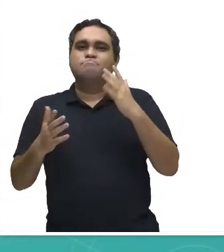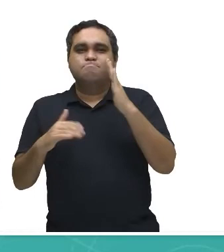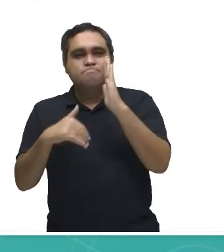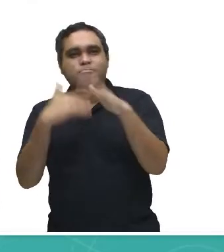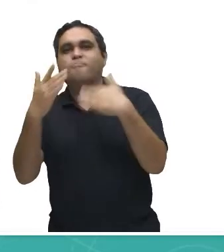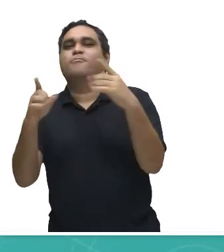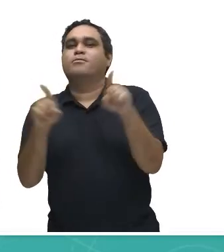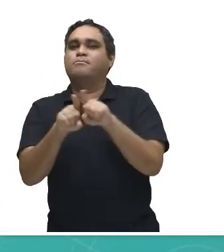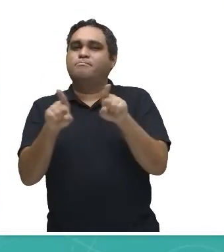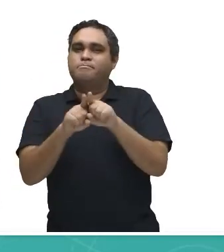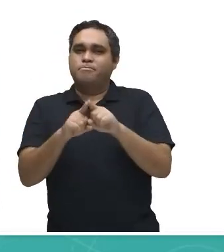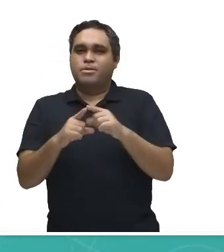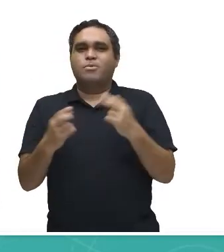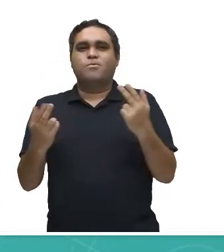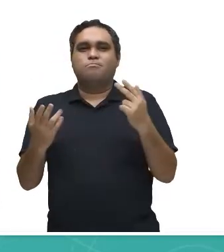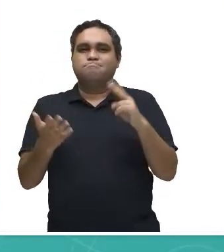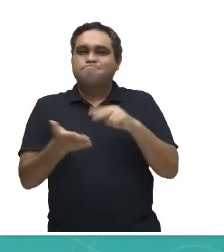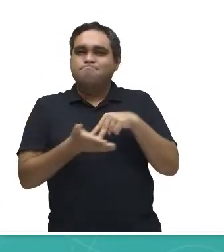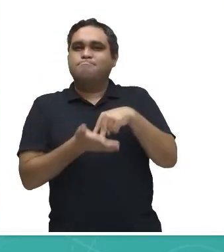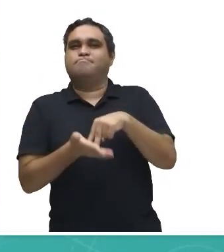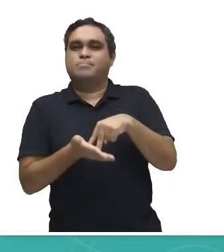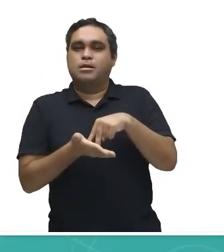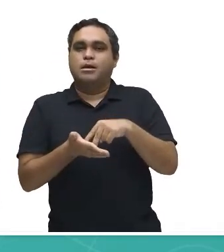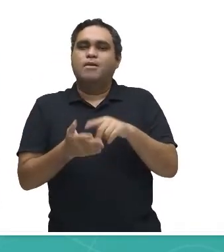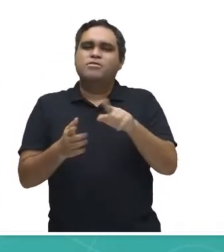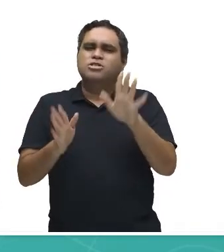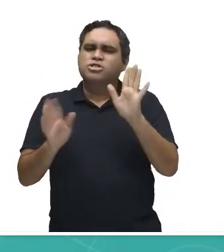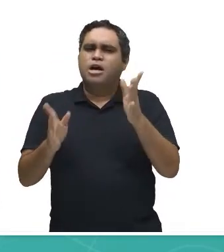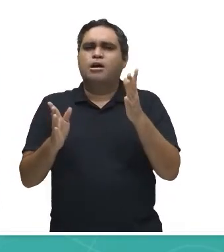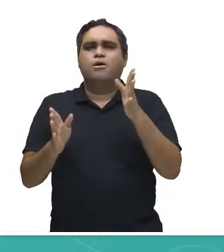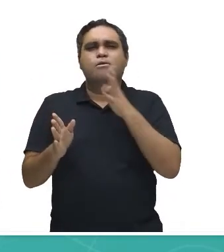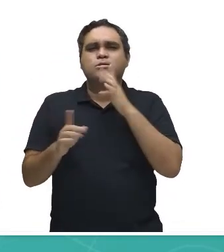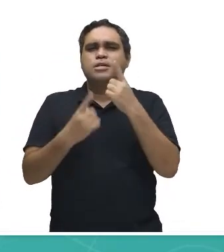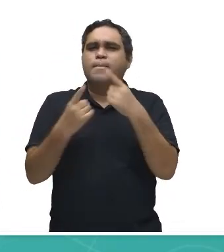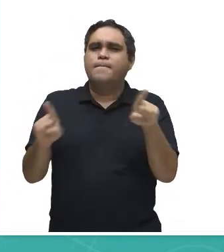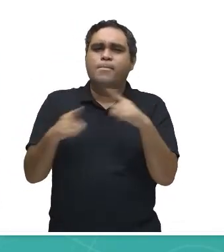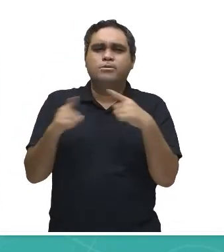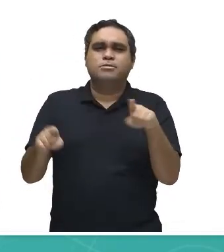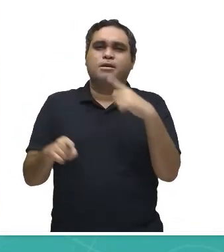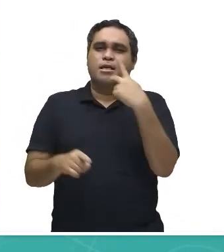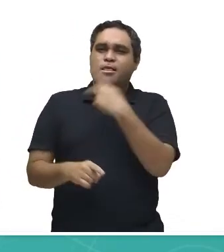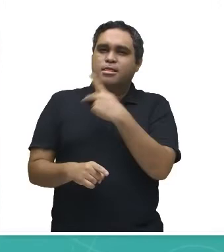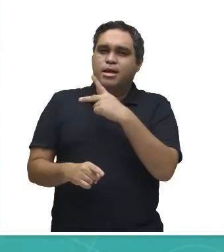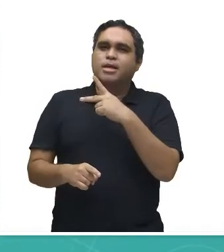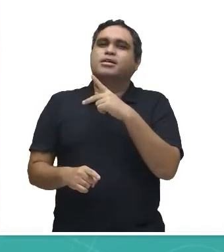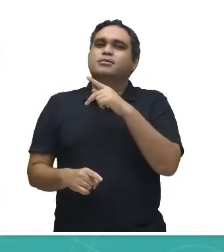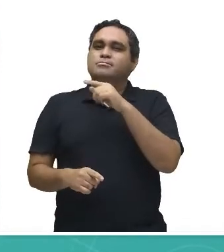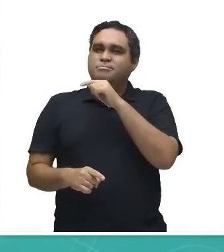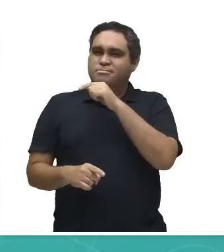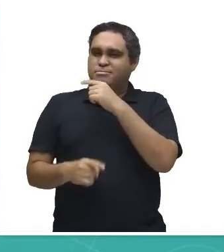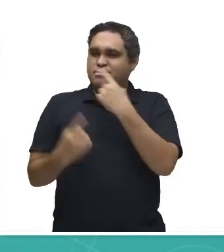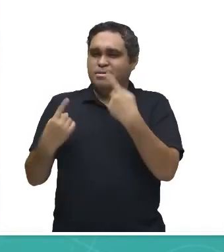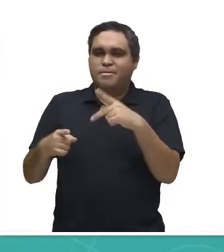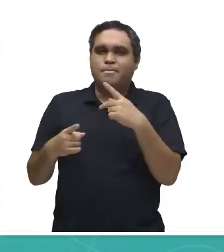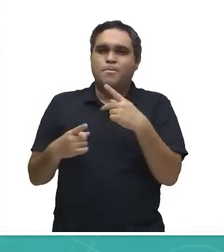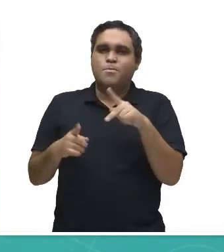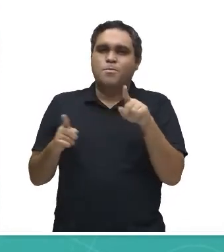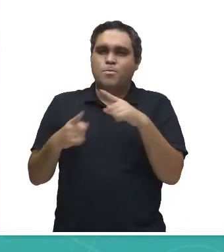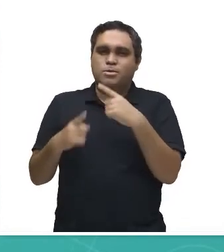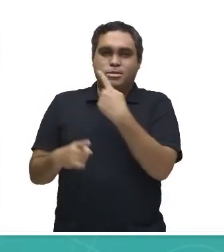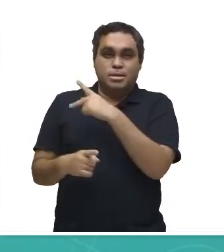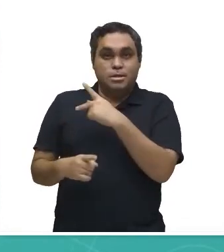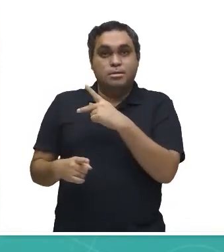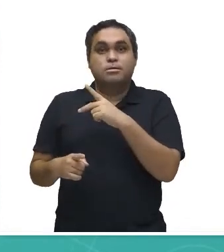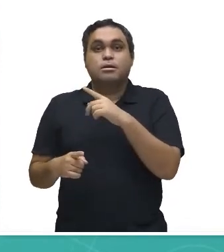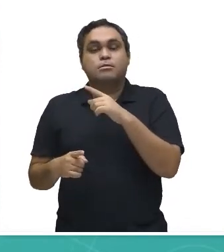ter ouvido e nem sabe que é dele aquela música que você copia e cola lá para sua paquera, mas de repente é dele, não é isso? Então,